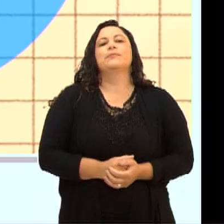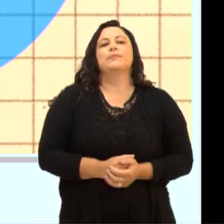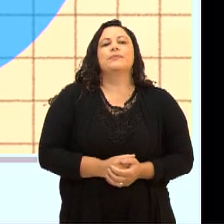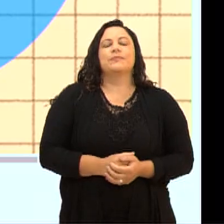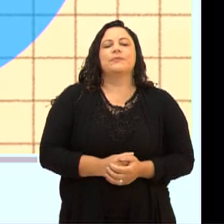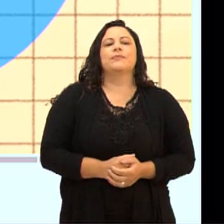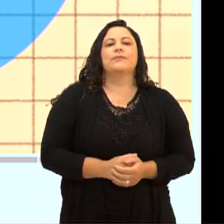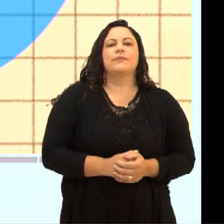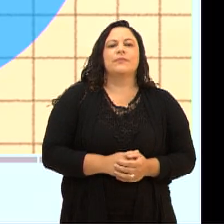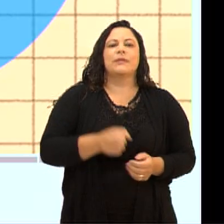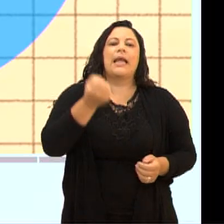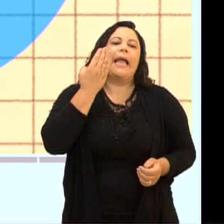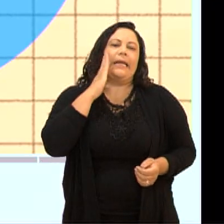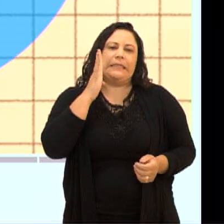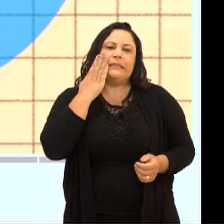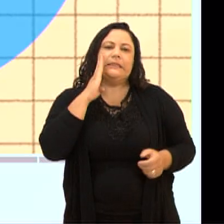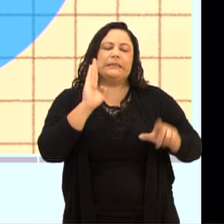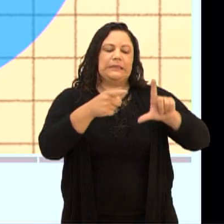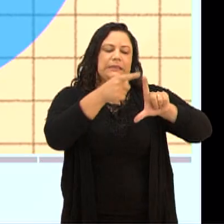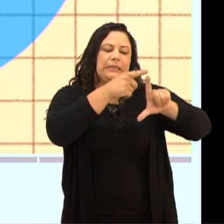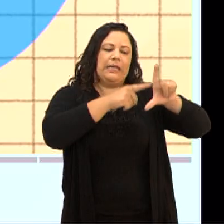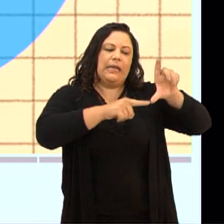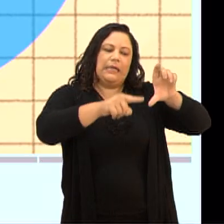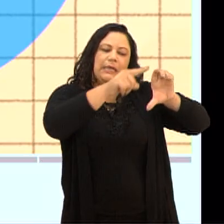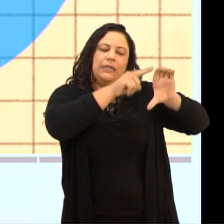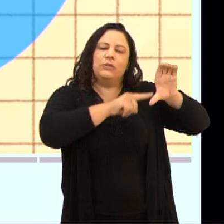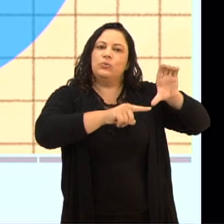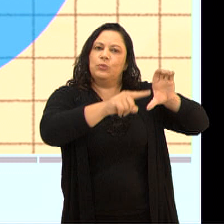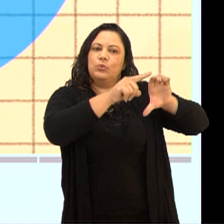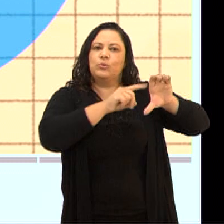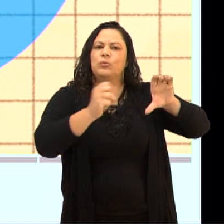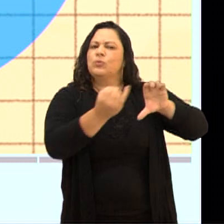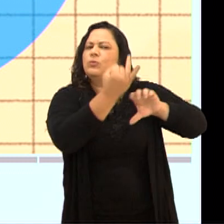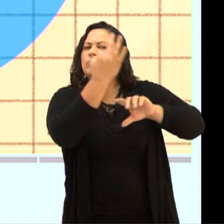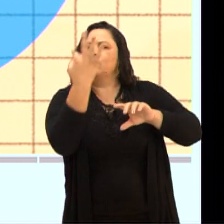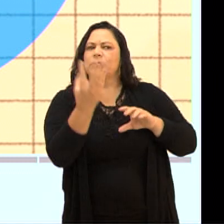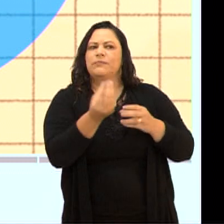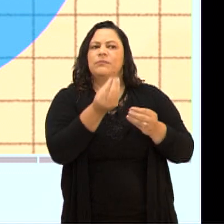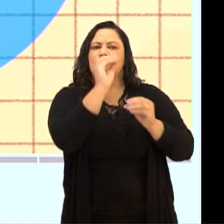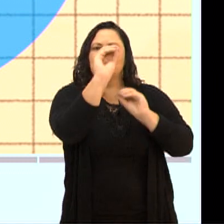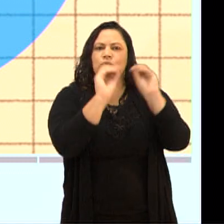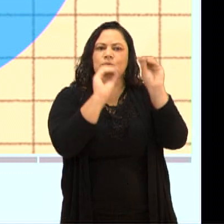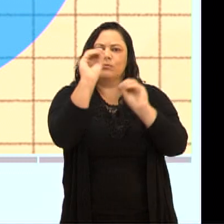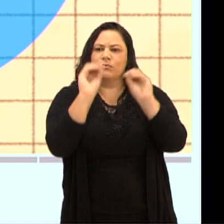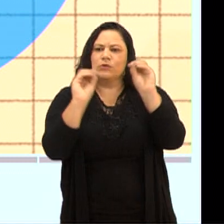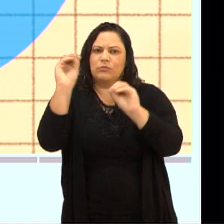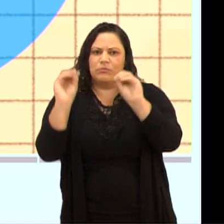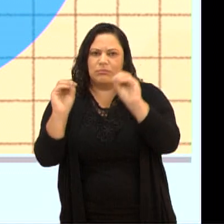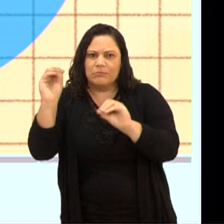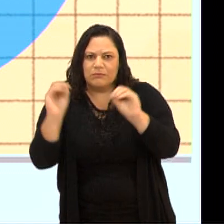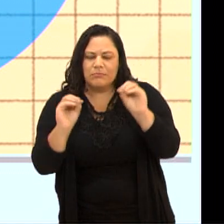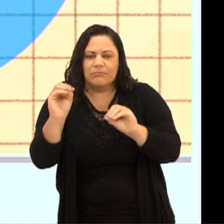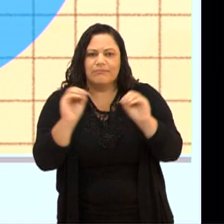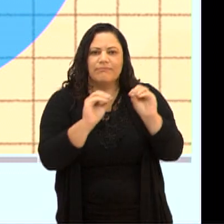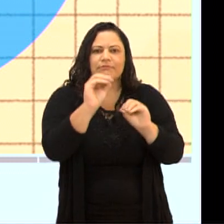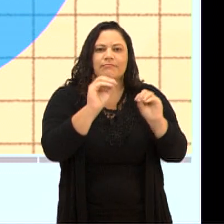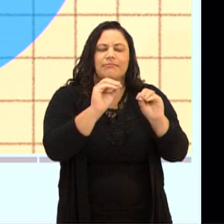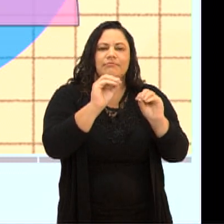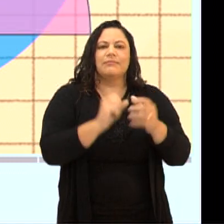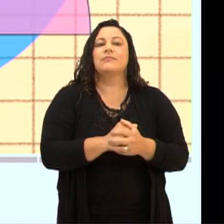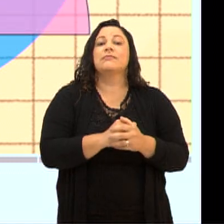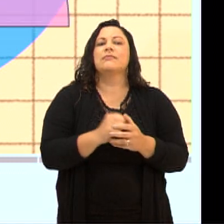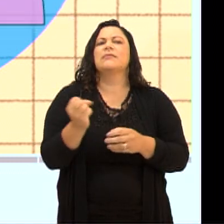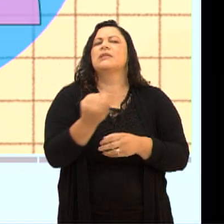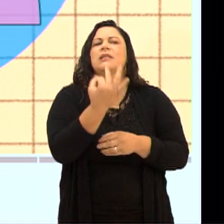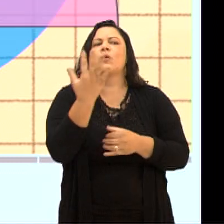Ir preenchendo esse círculo para verificar quantos desses ângulos que nós vamos encontrar dentro desse círculo. Então,